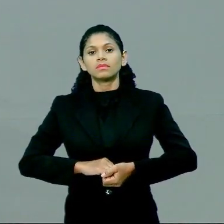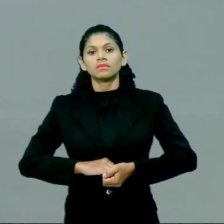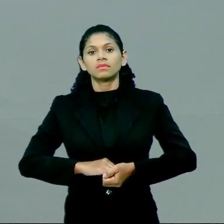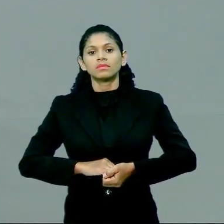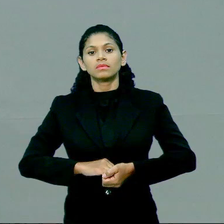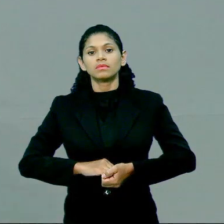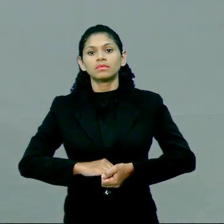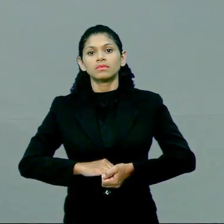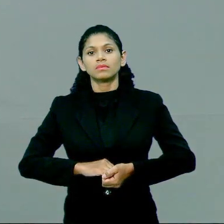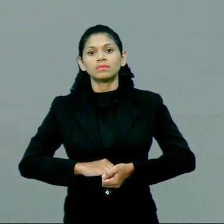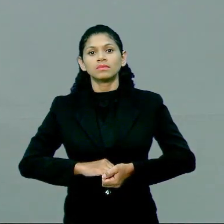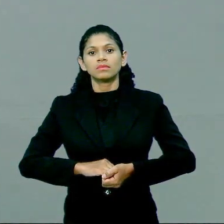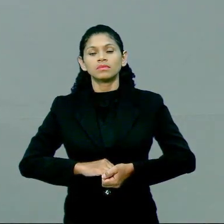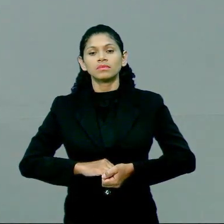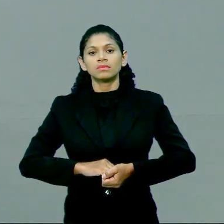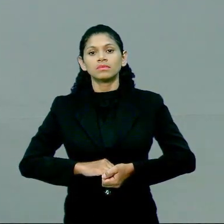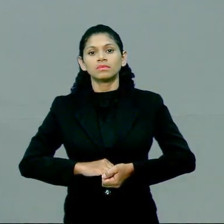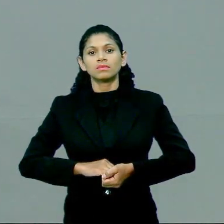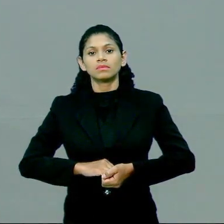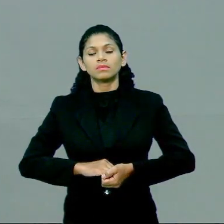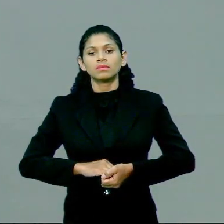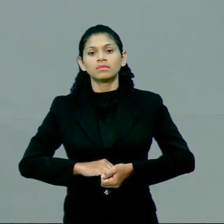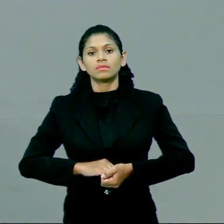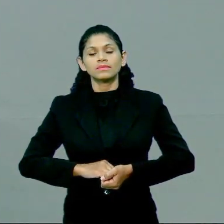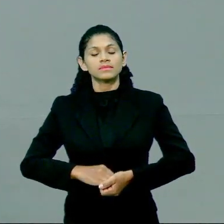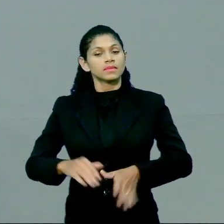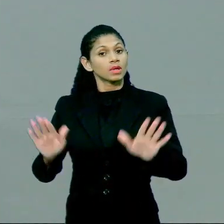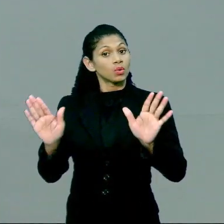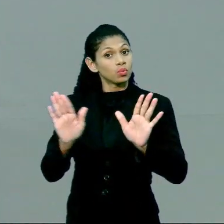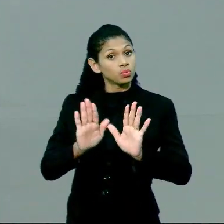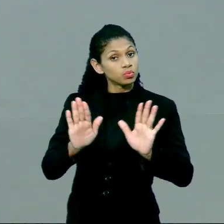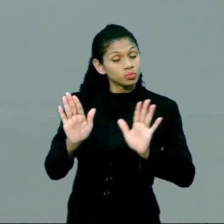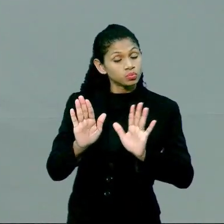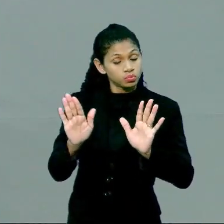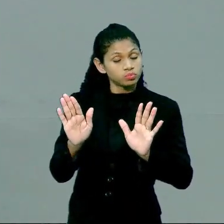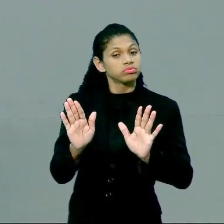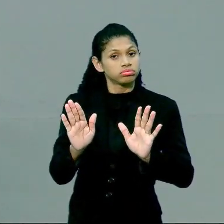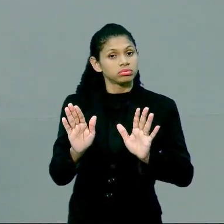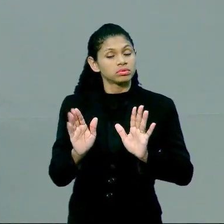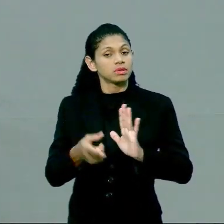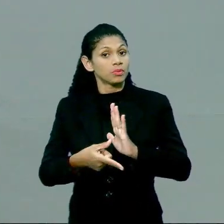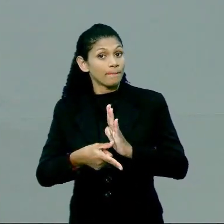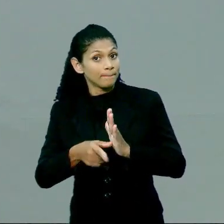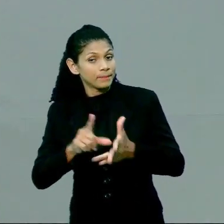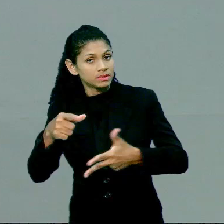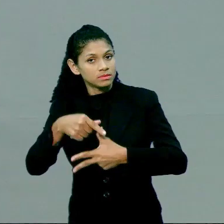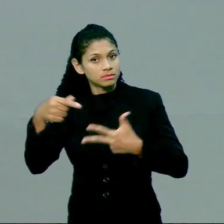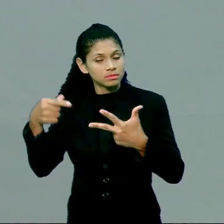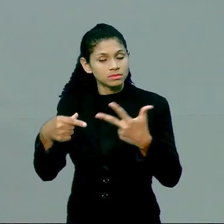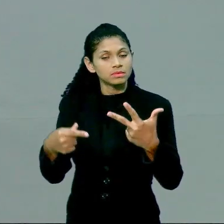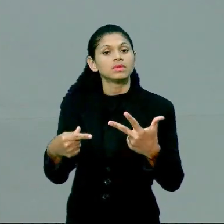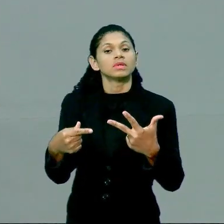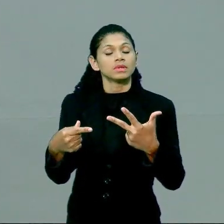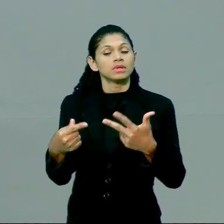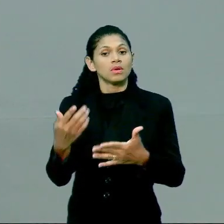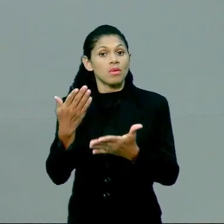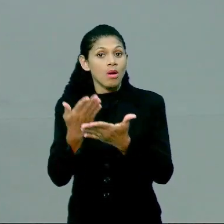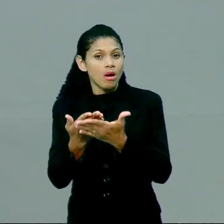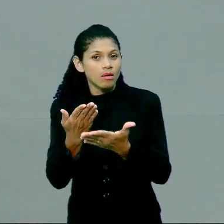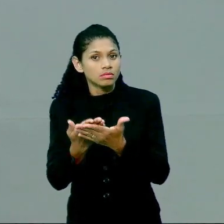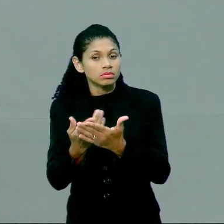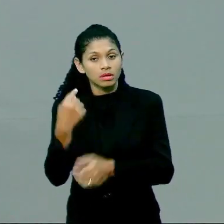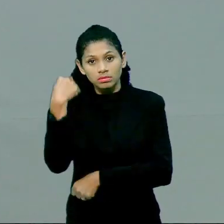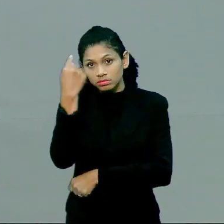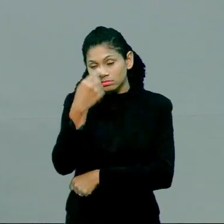espanholla vamos associar Olá galerinha do Breno ilegal sejam bem-vindos a mais uma aula de espanhol eu sou